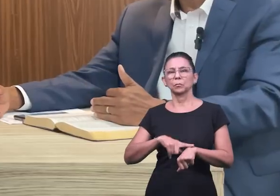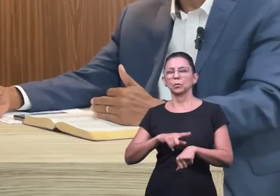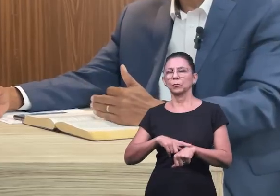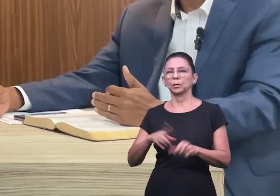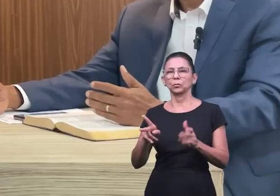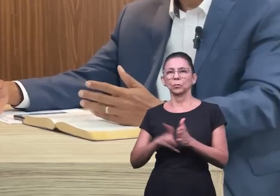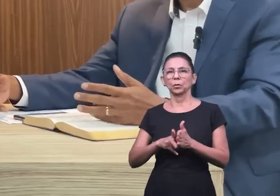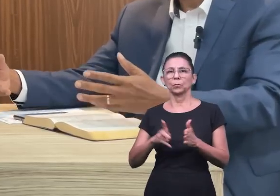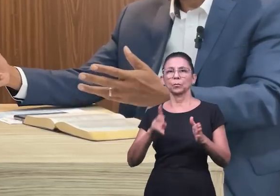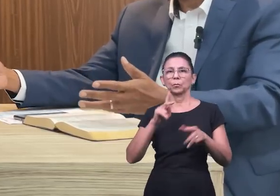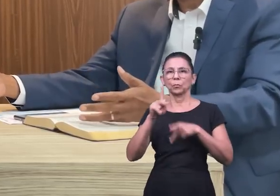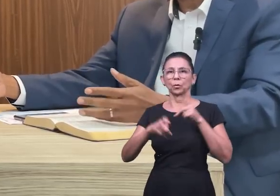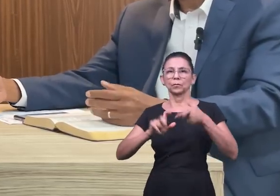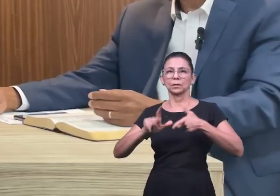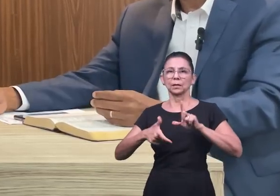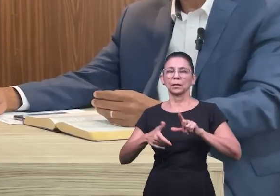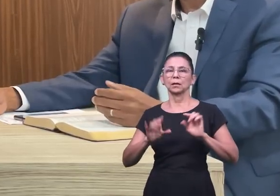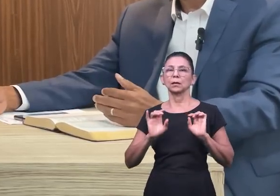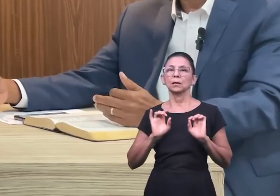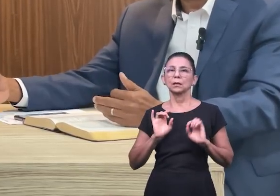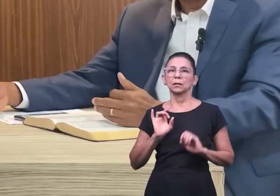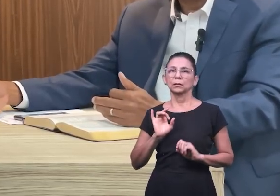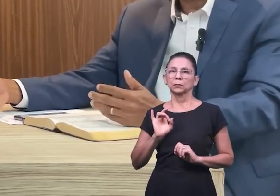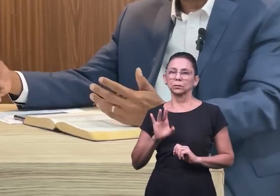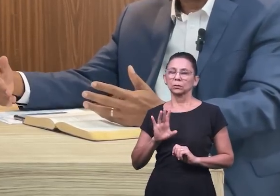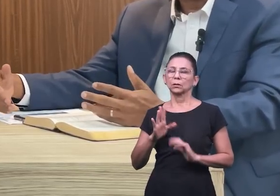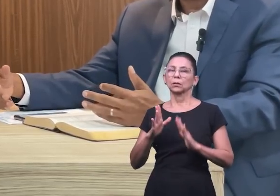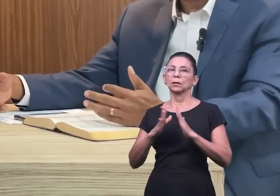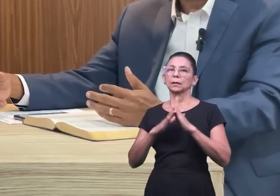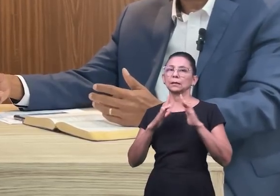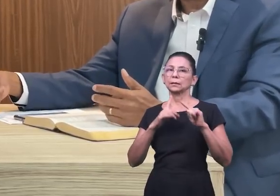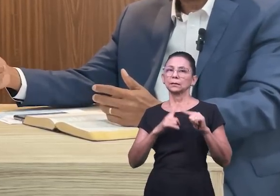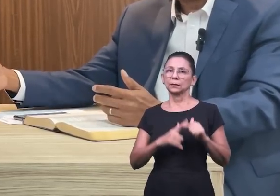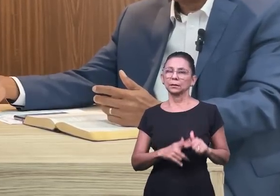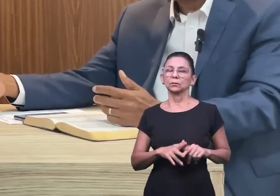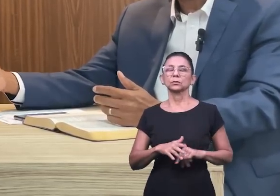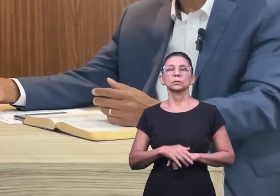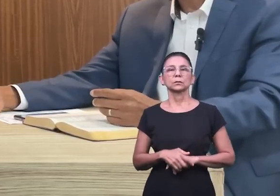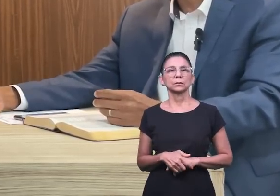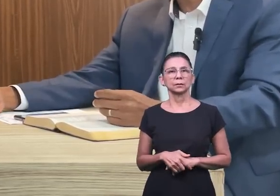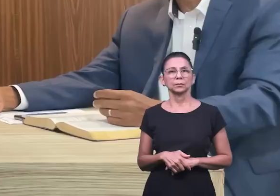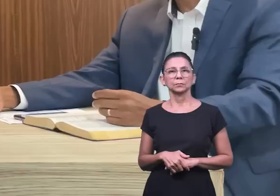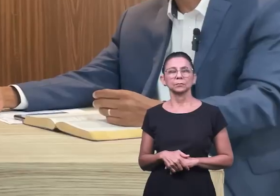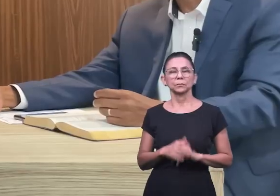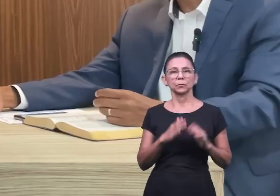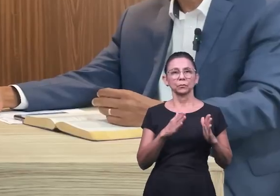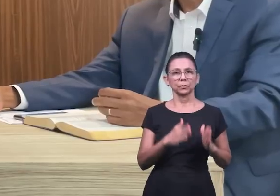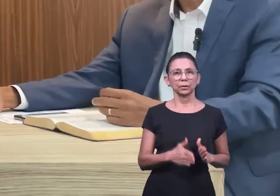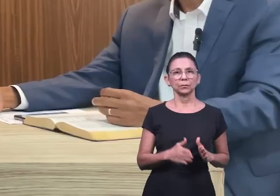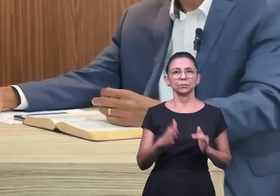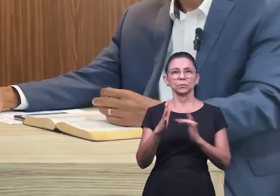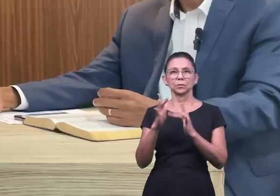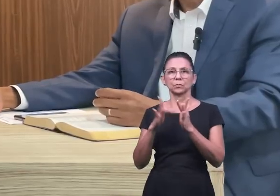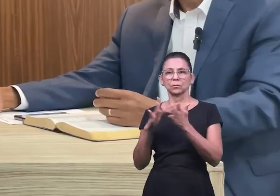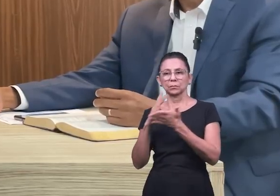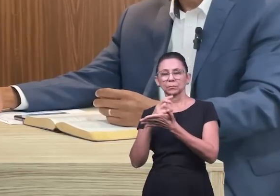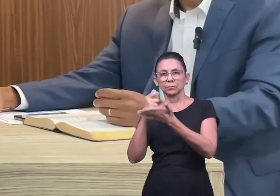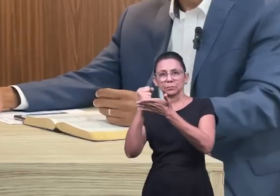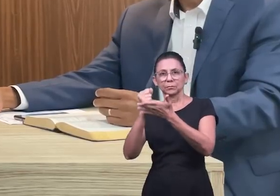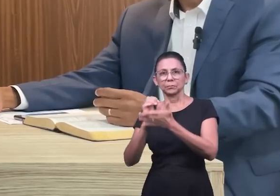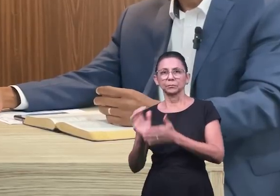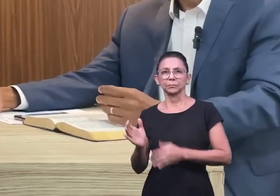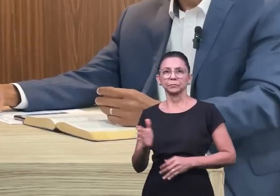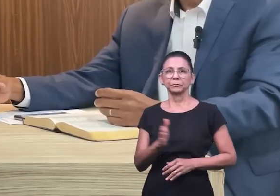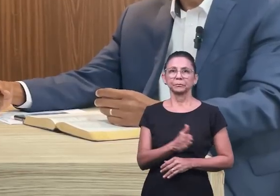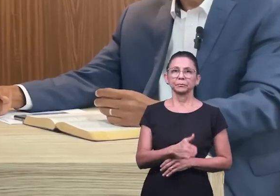da igreja, ainda proclamar que o noivo já está com ela, mas que voltará para buscá-la. Amém. Nossa